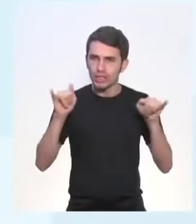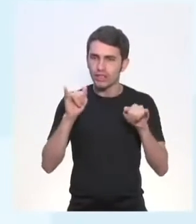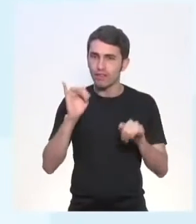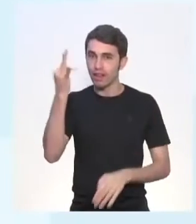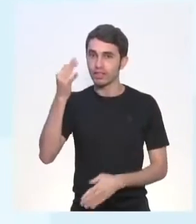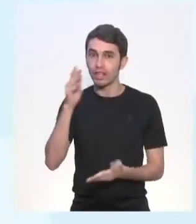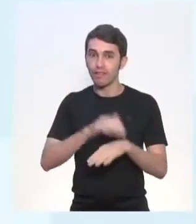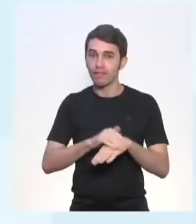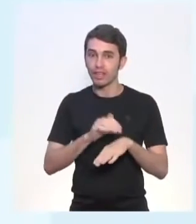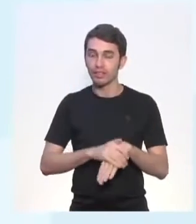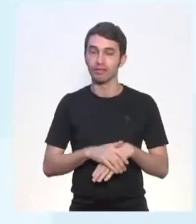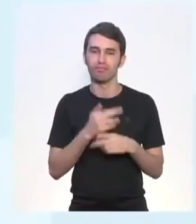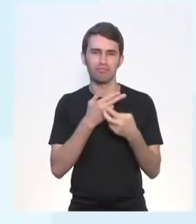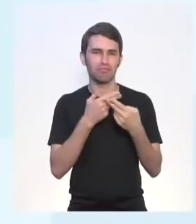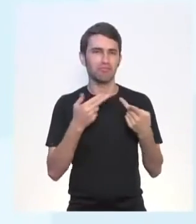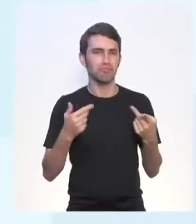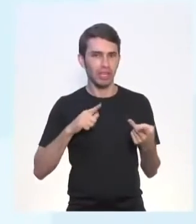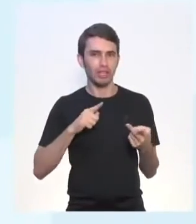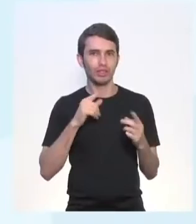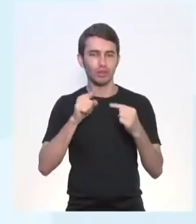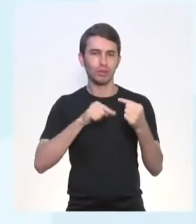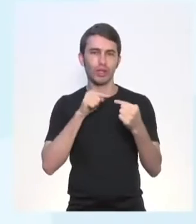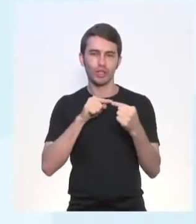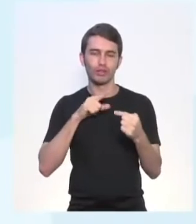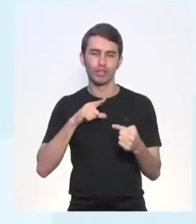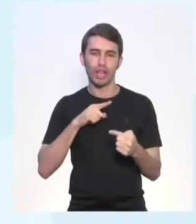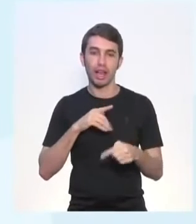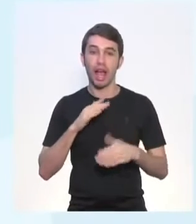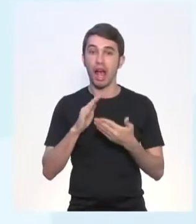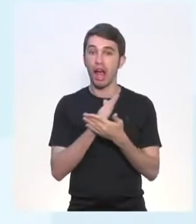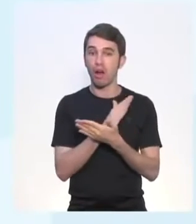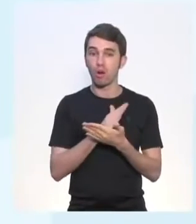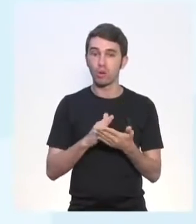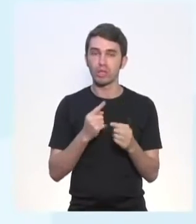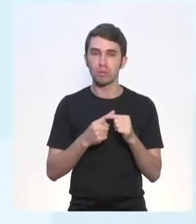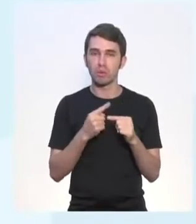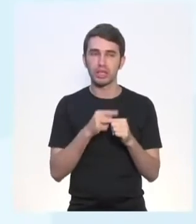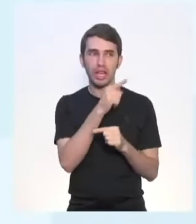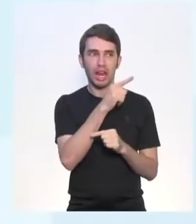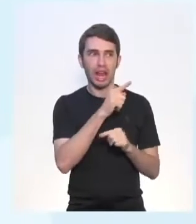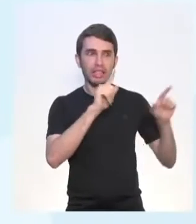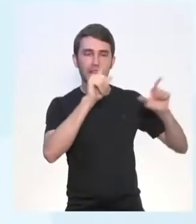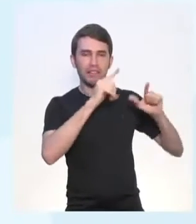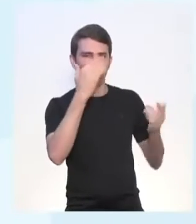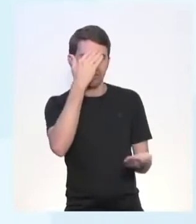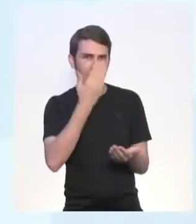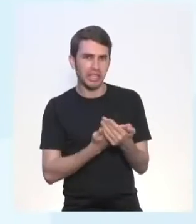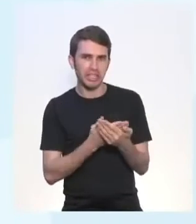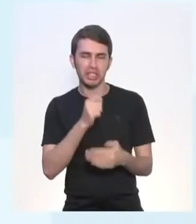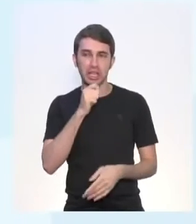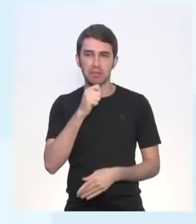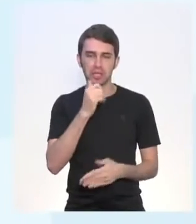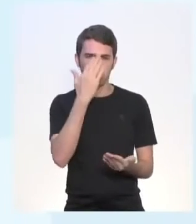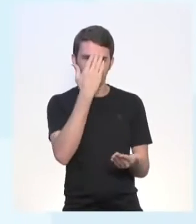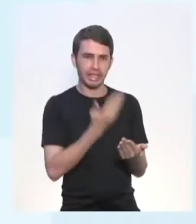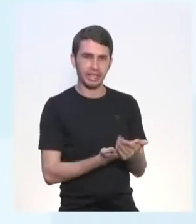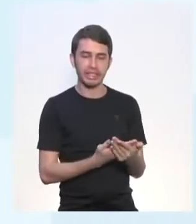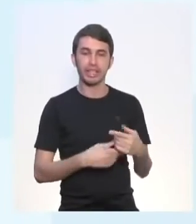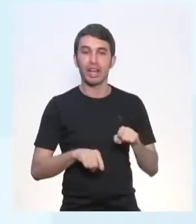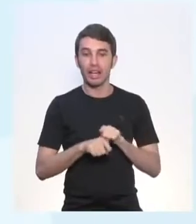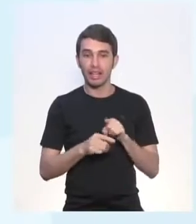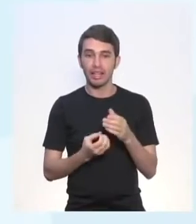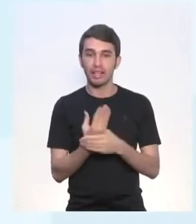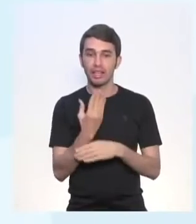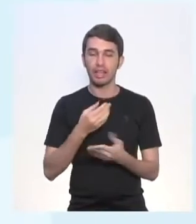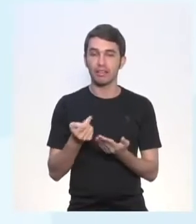diversos fatores para a criação de notícias falsas. Alguns deles são a descrença na imprensa e a utilização de fake news como um negócio para atingir